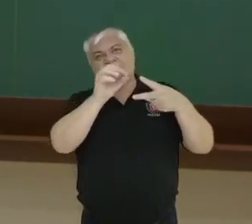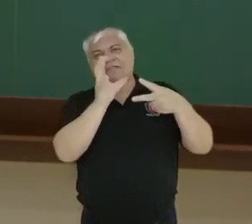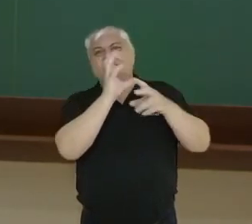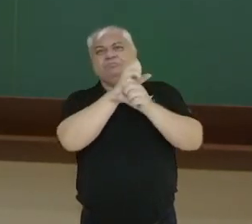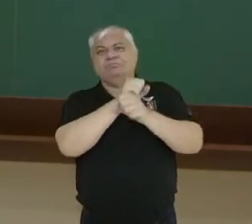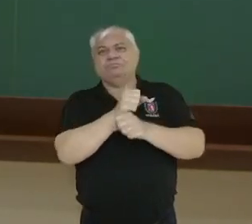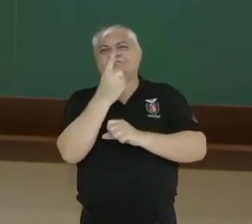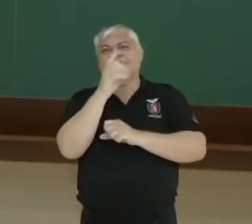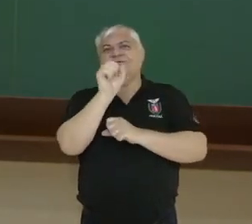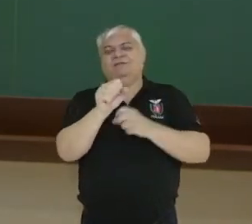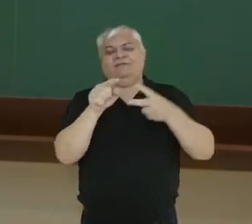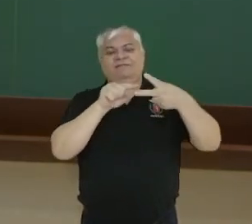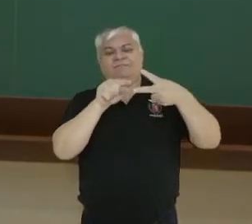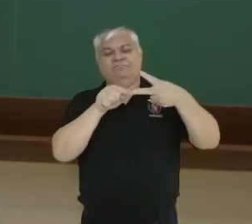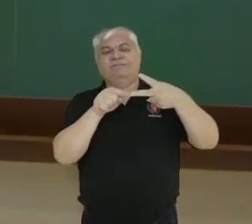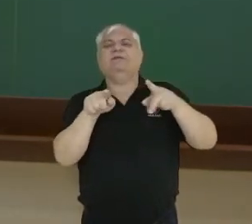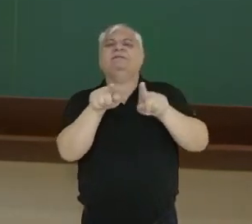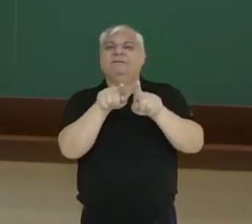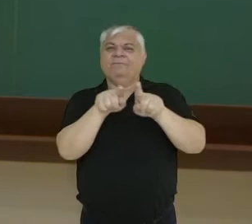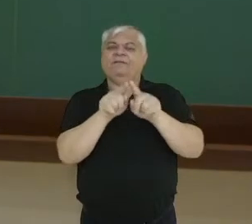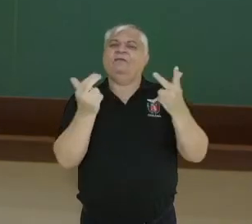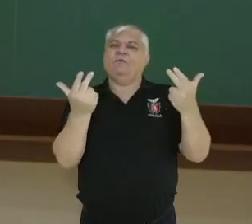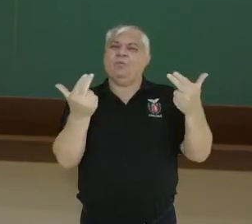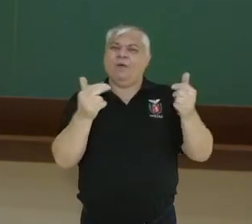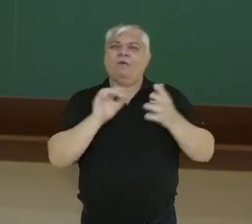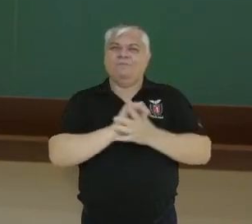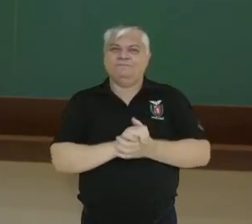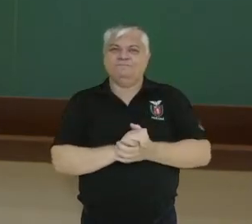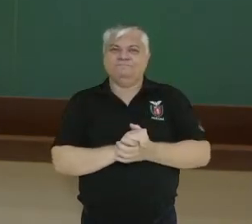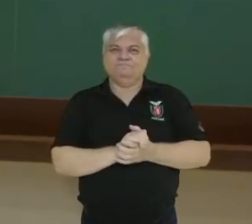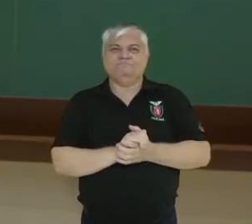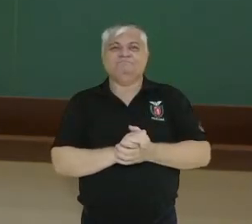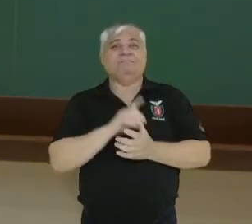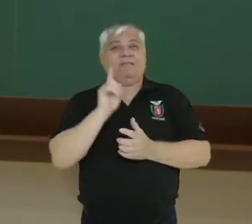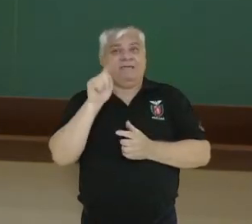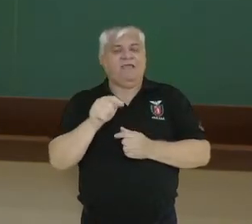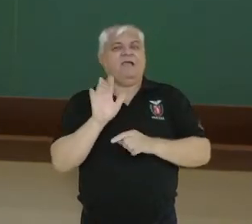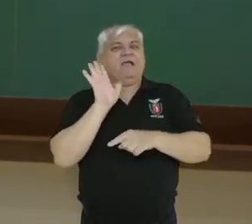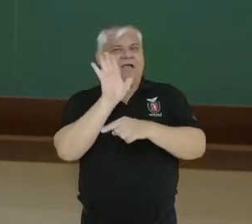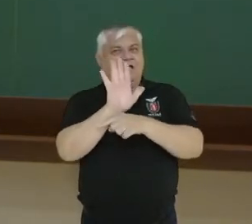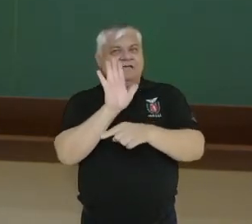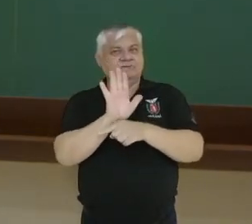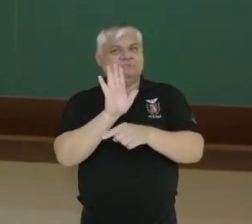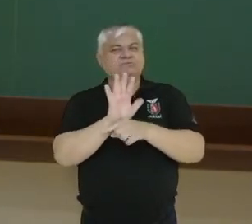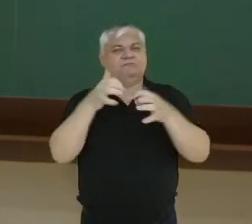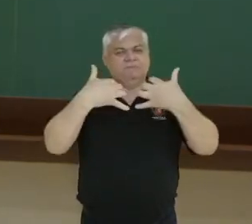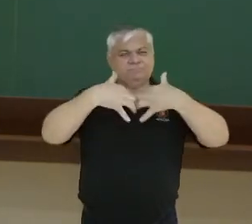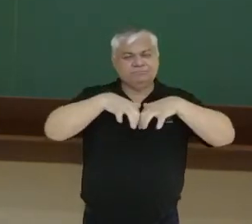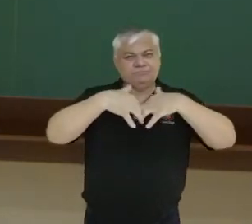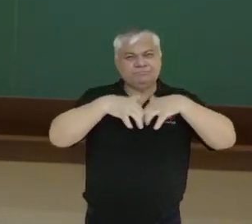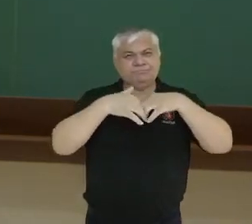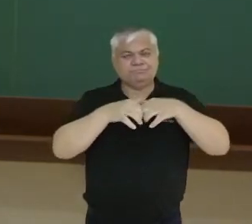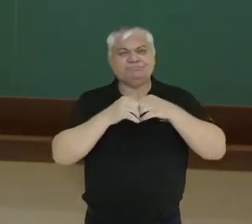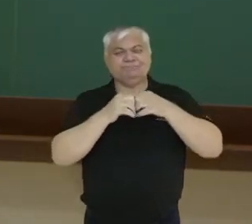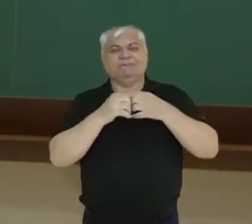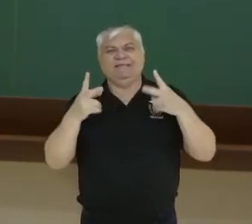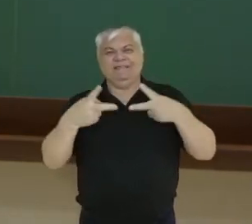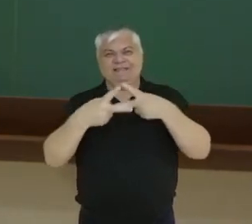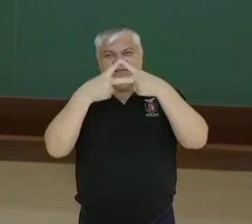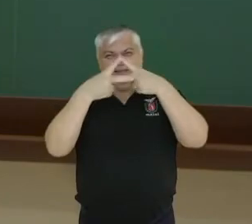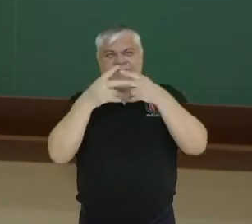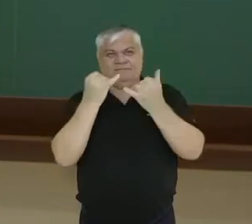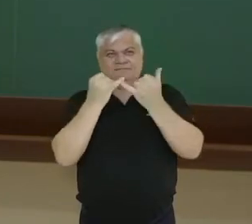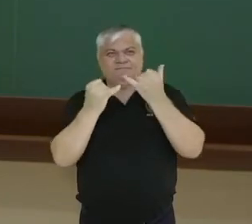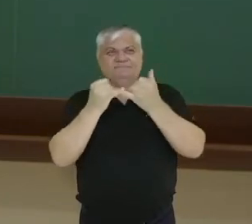do outro. Então, os lados serão proporcionais também. Isso facilita bastante na análise de triângulos semelhantes,